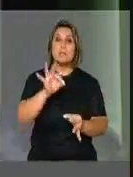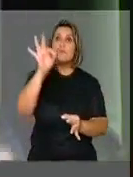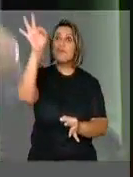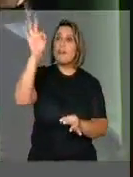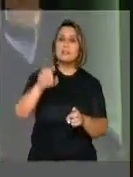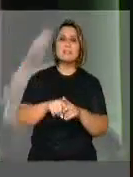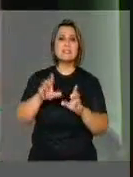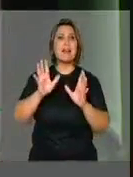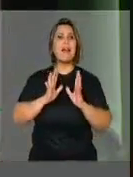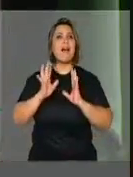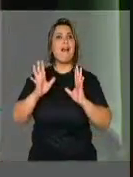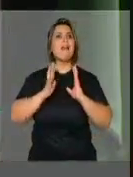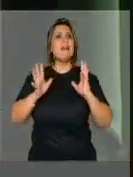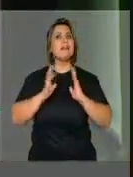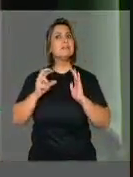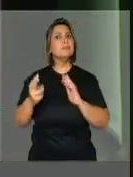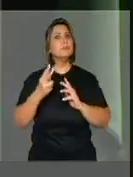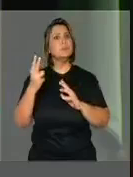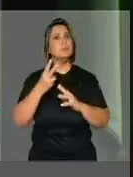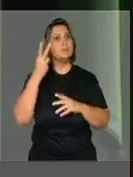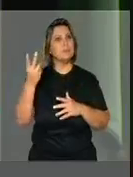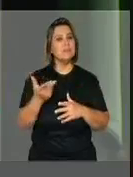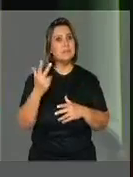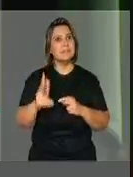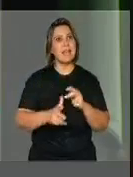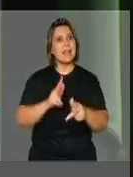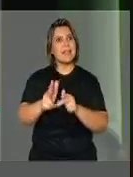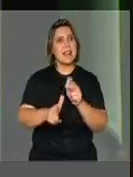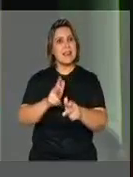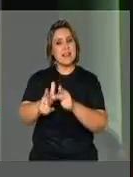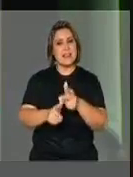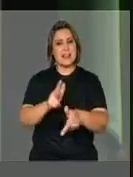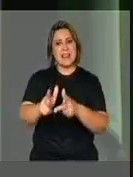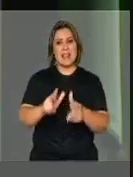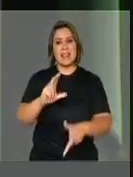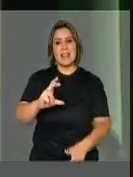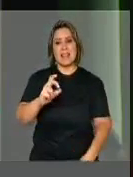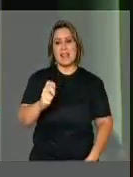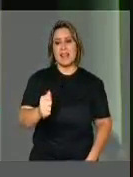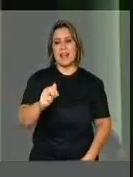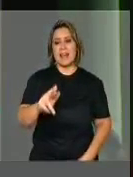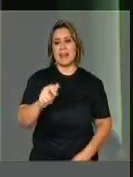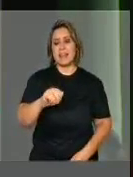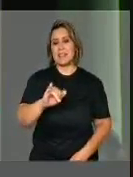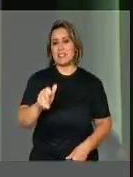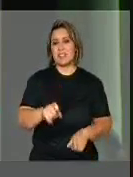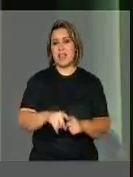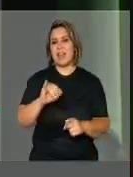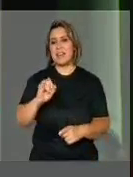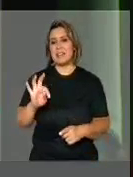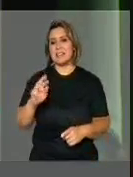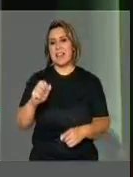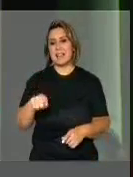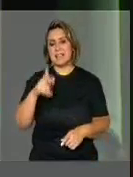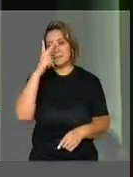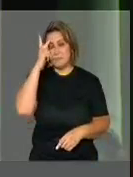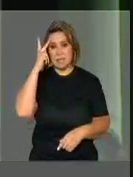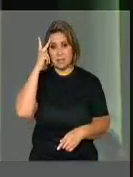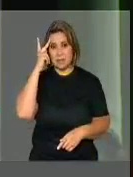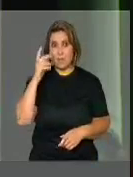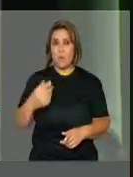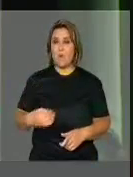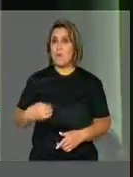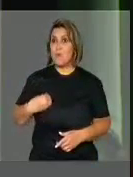os dias chegar pela ferrovia Carajás-Itaqui milhares e milhares de cidadãos